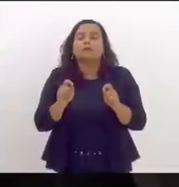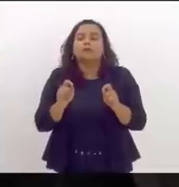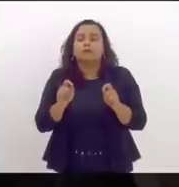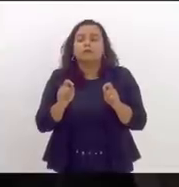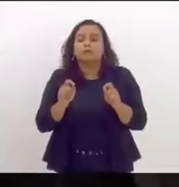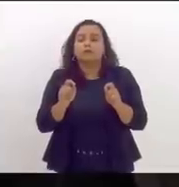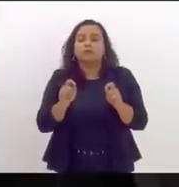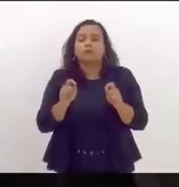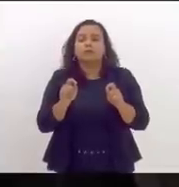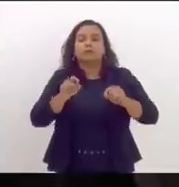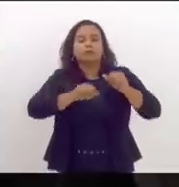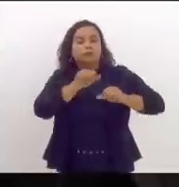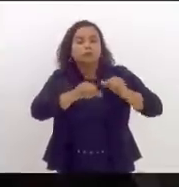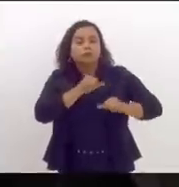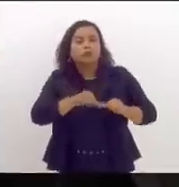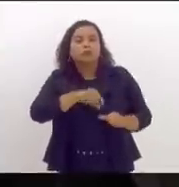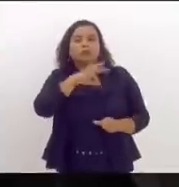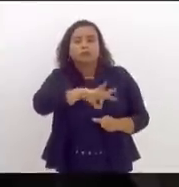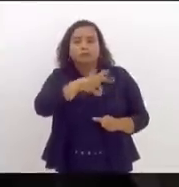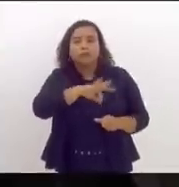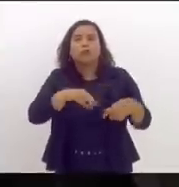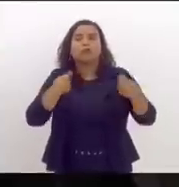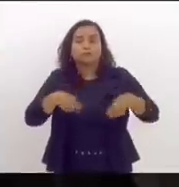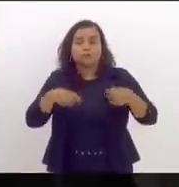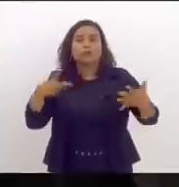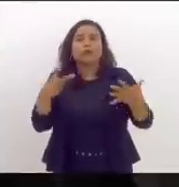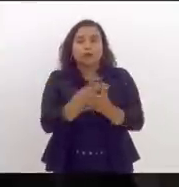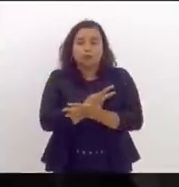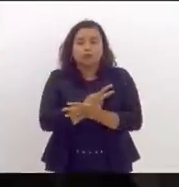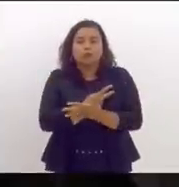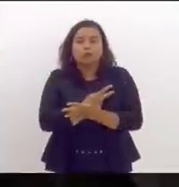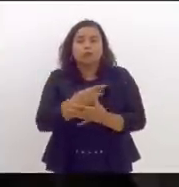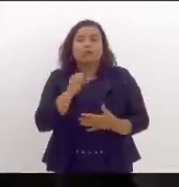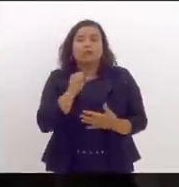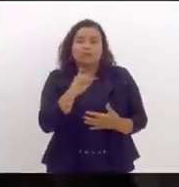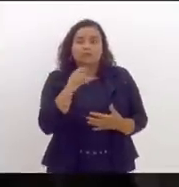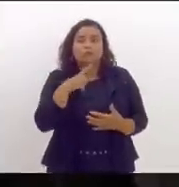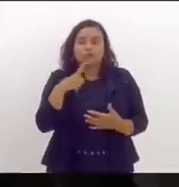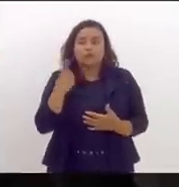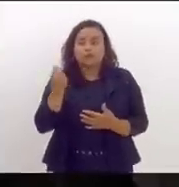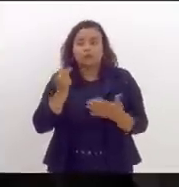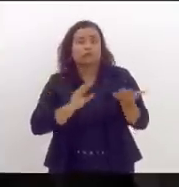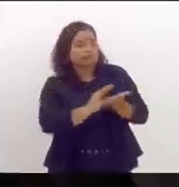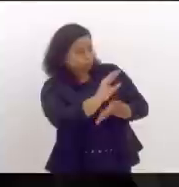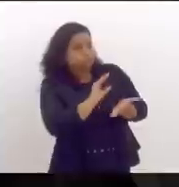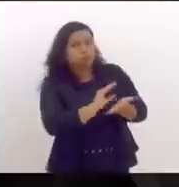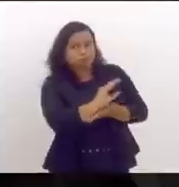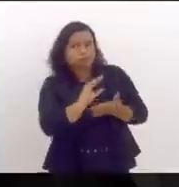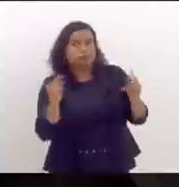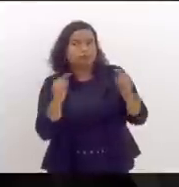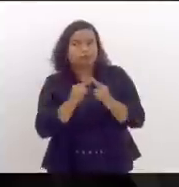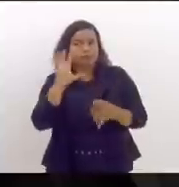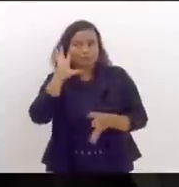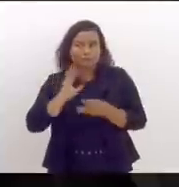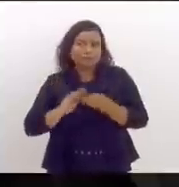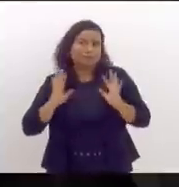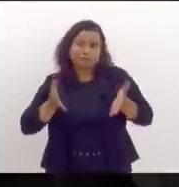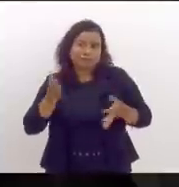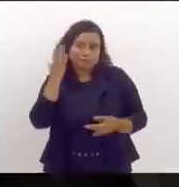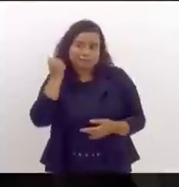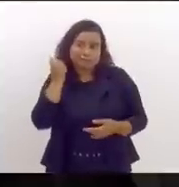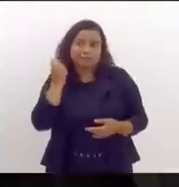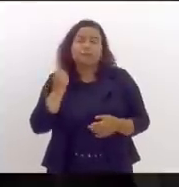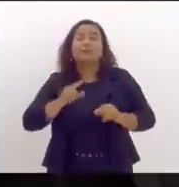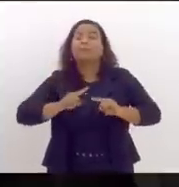que as recomposições salariais tem que ocorrer desde que haja recursos diz o Óbvio mas